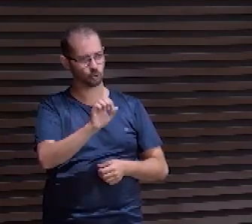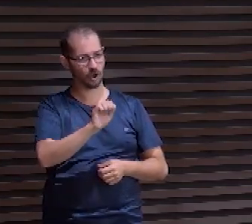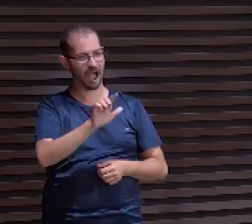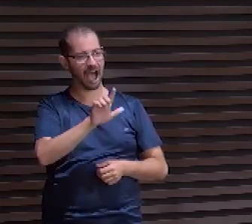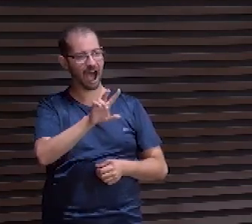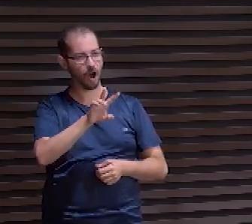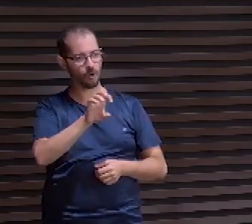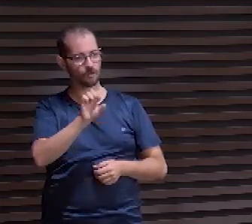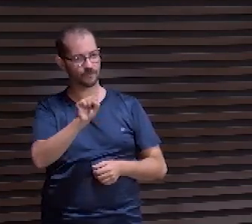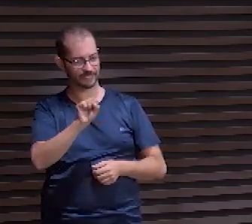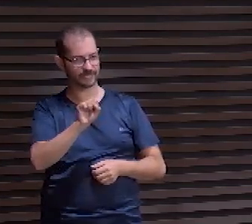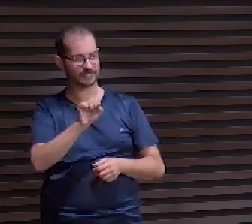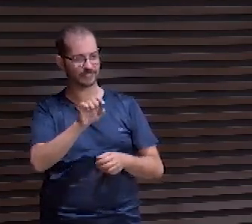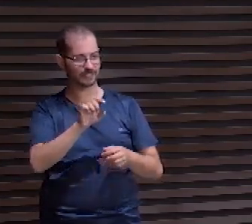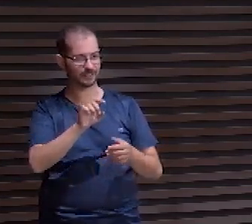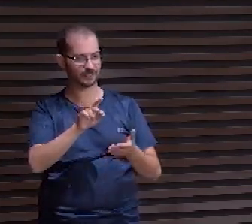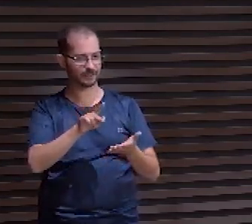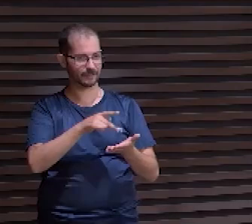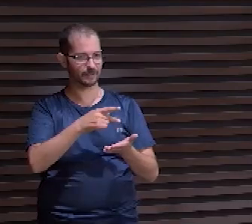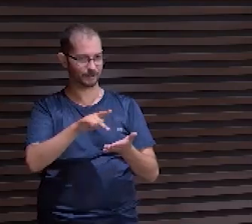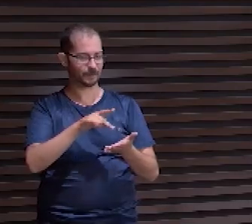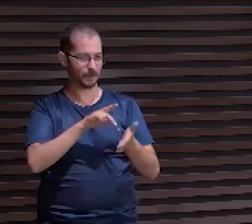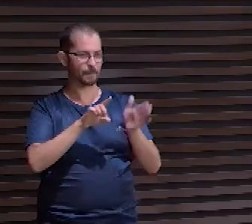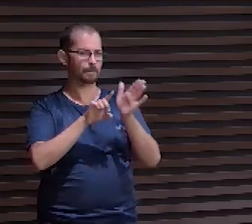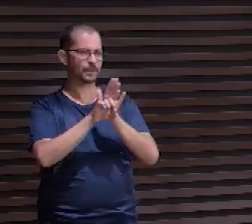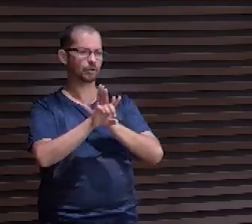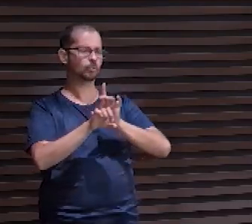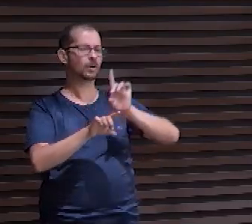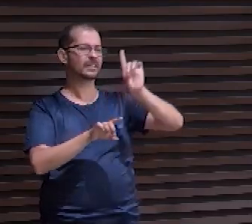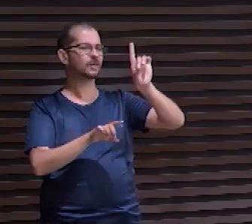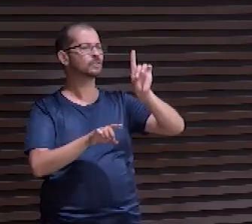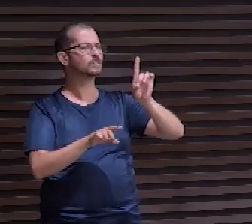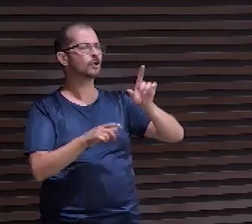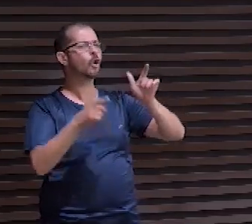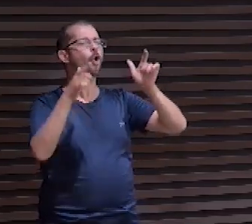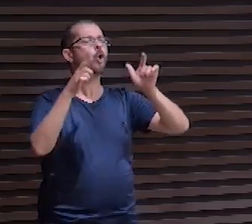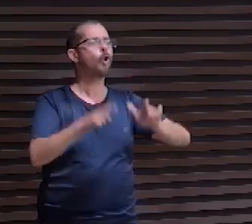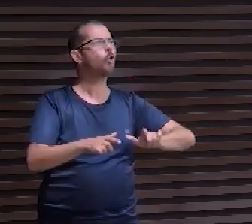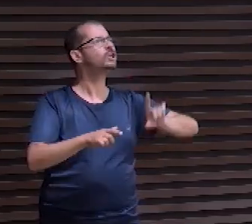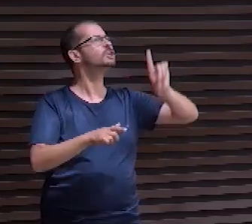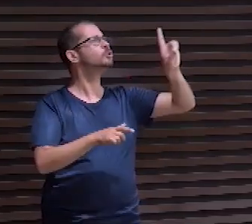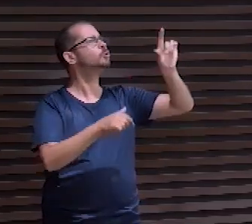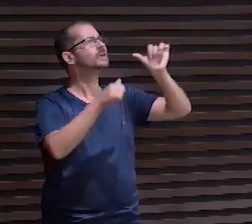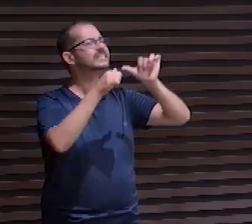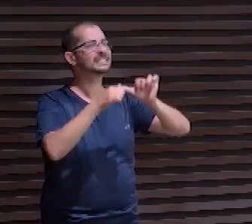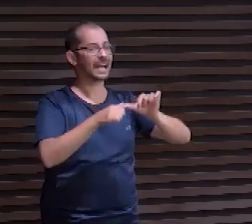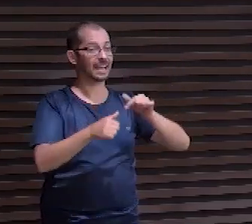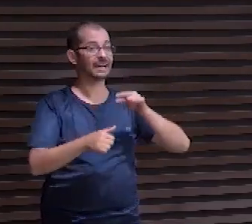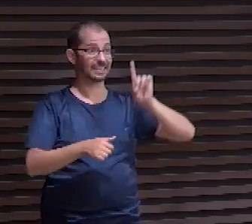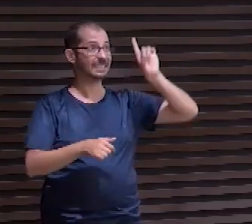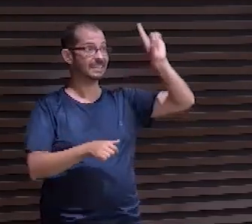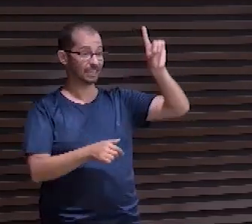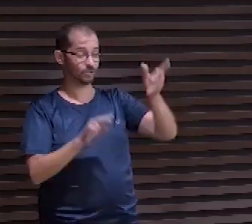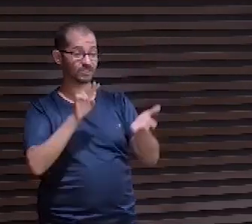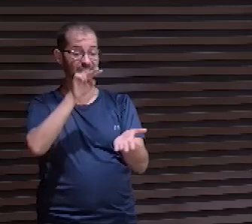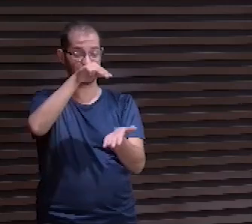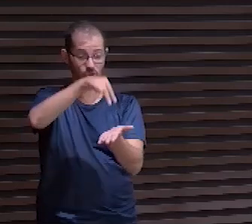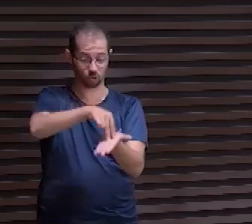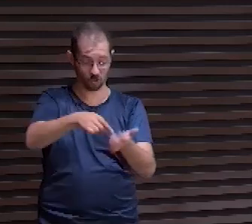um grito que desde então corre o infinito. Onde tu estás? Eu estou aqui, cara. Você que é cego, surdo e